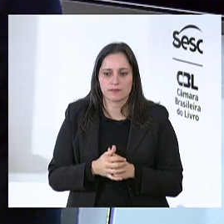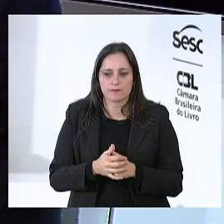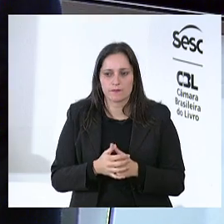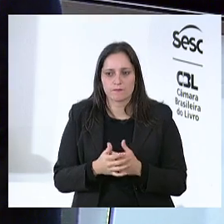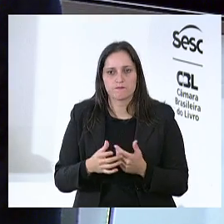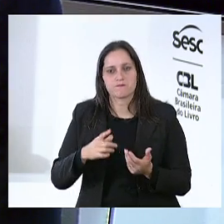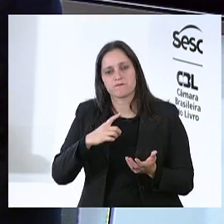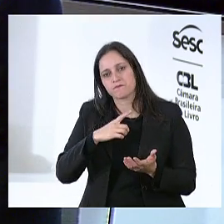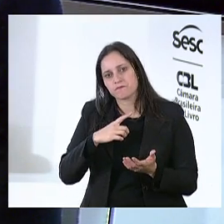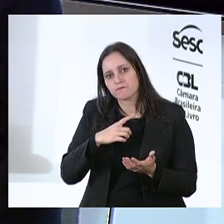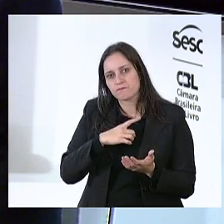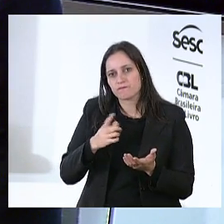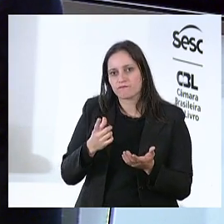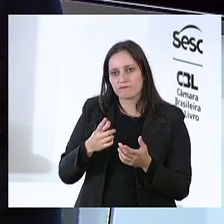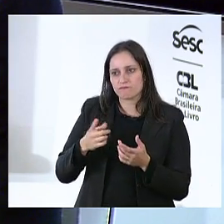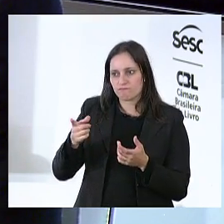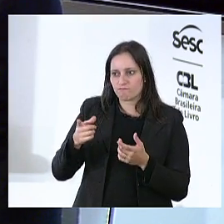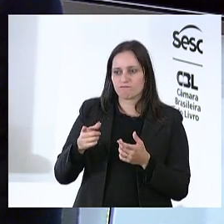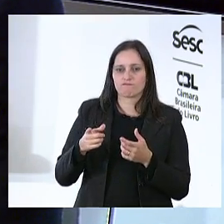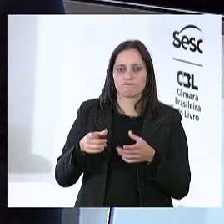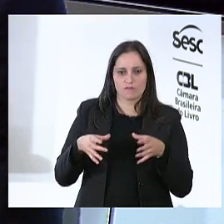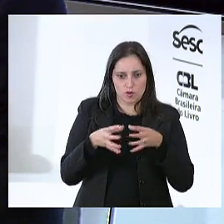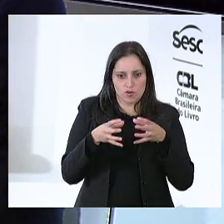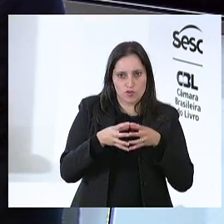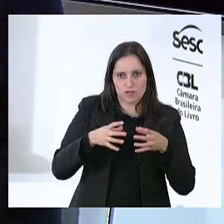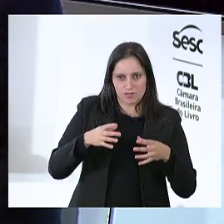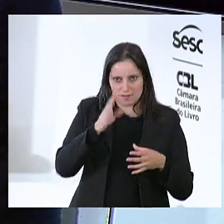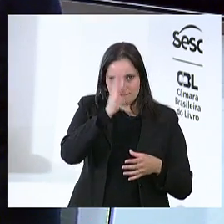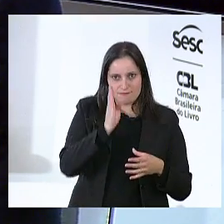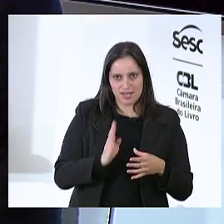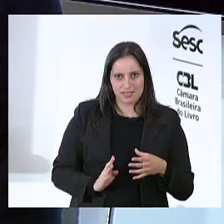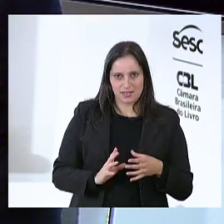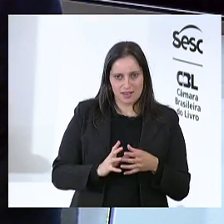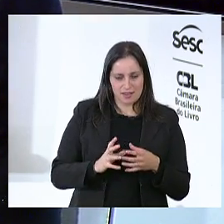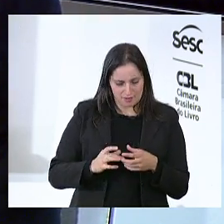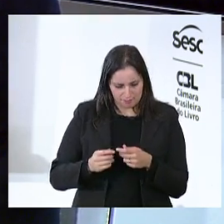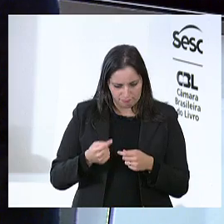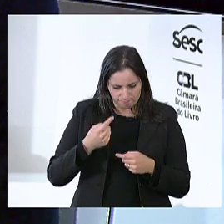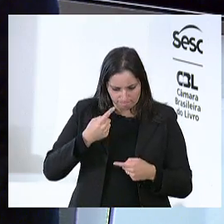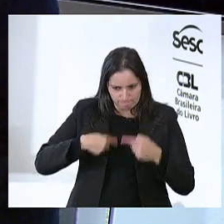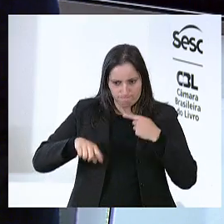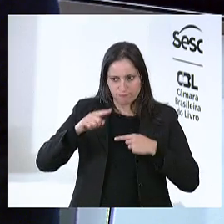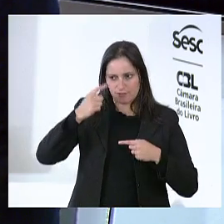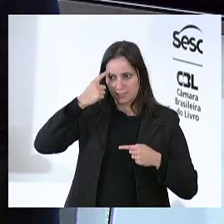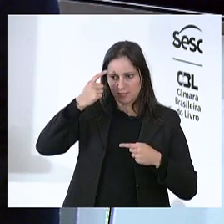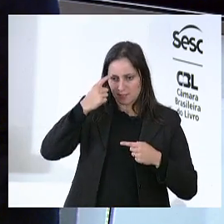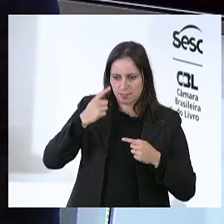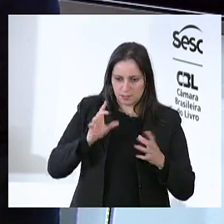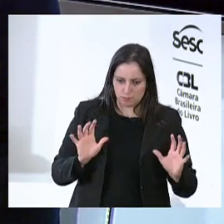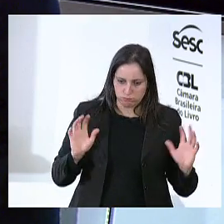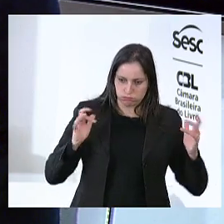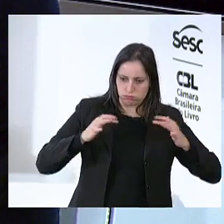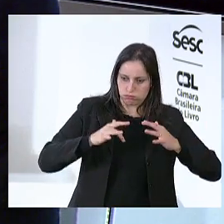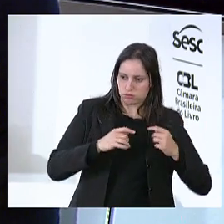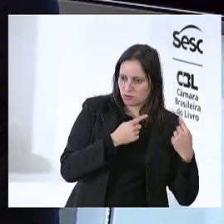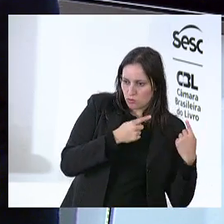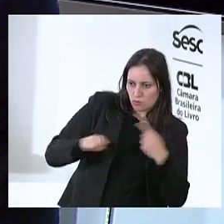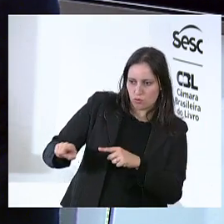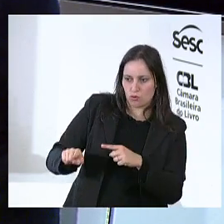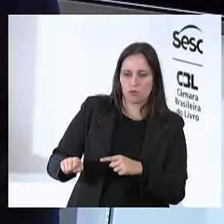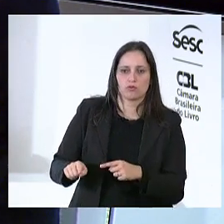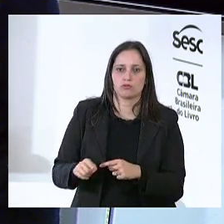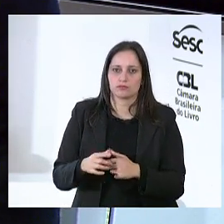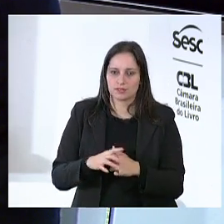sido suficientes para levar a classe dirigente brasileira a promover um golpe. Ficou cristalina para mim a ponte entre a